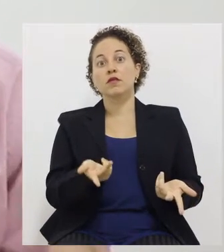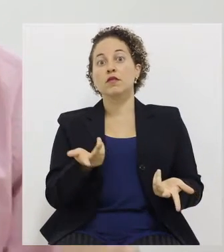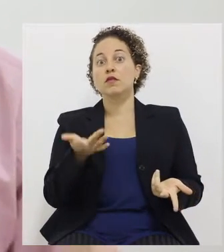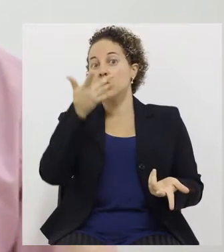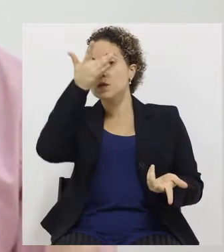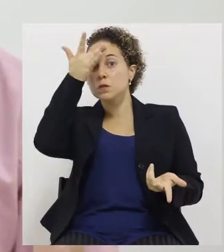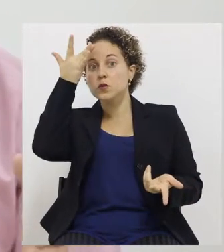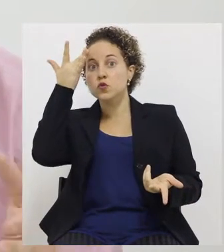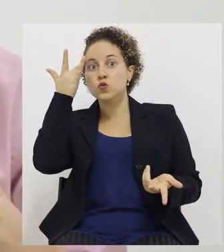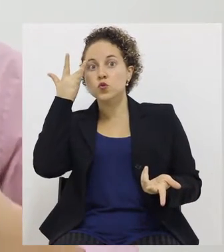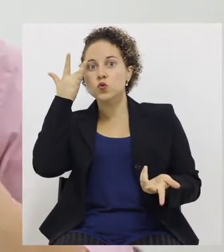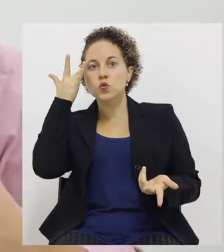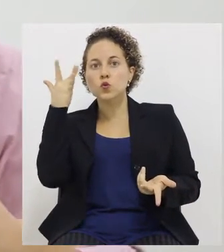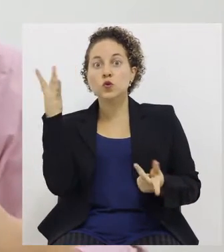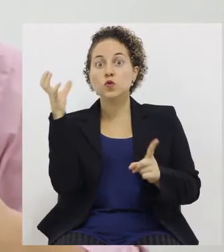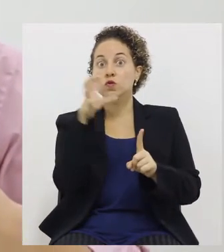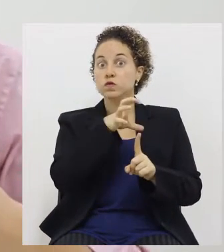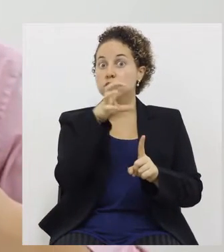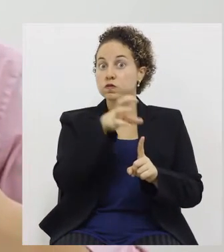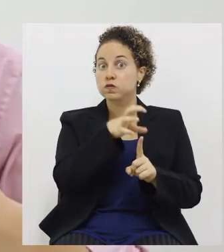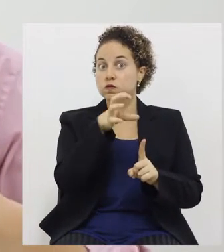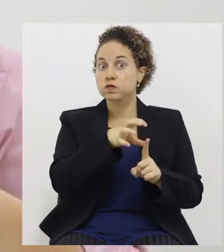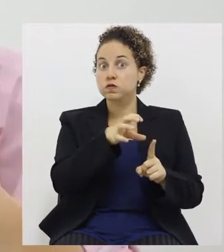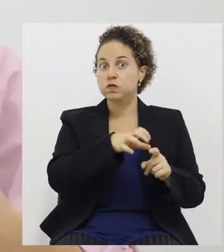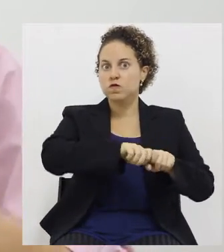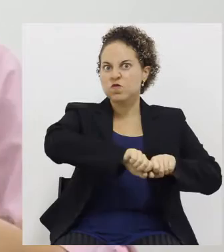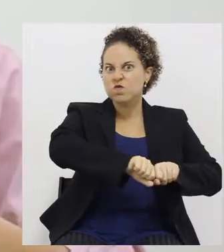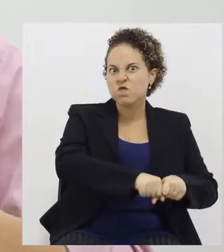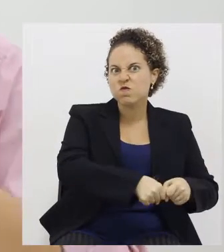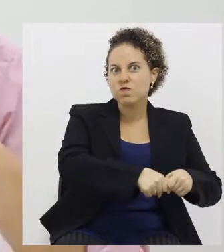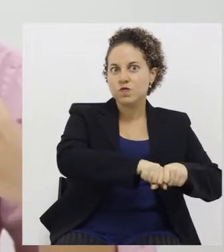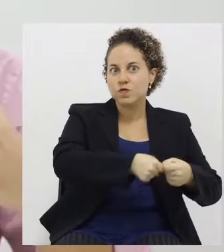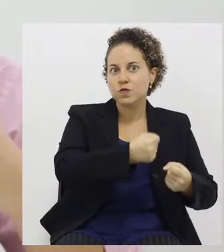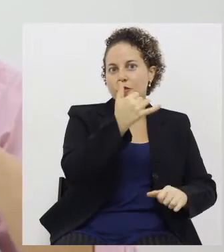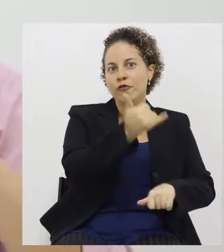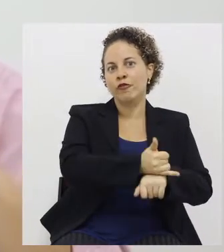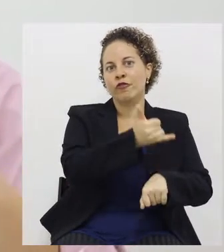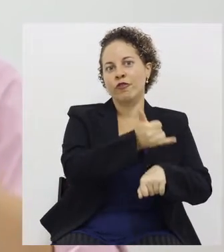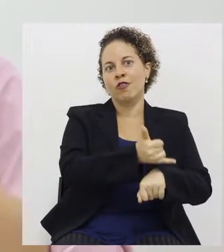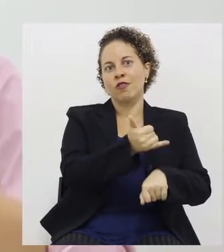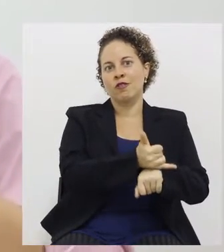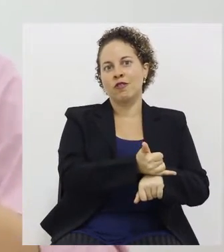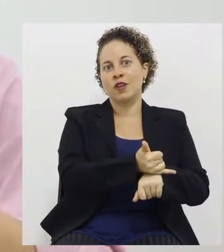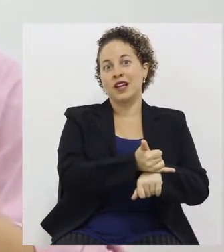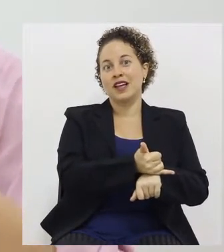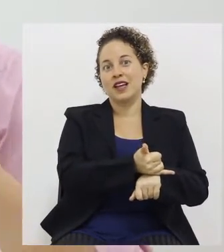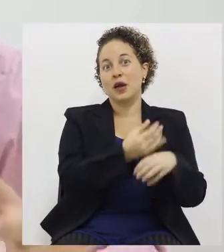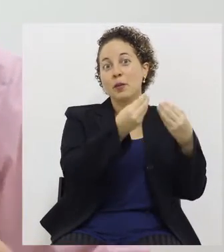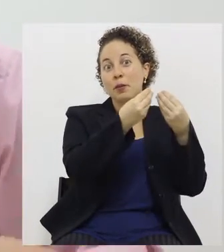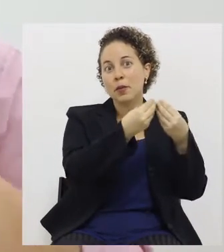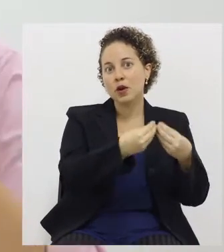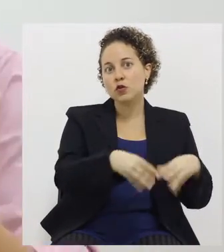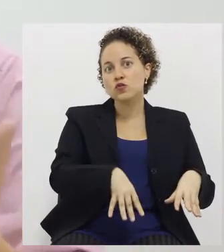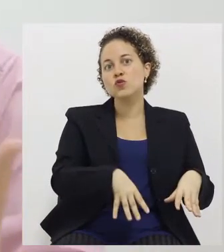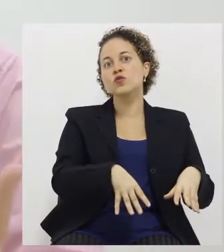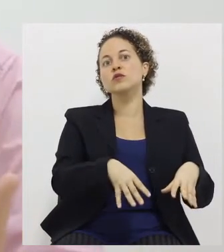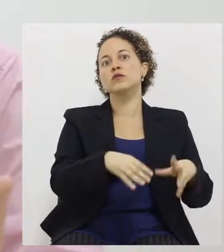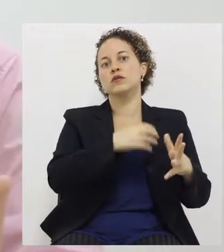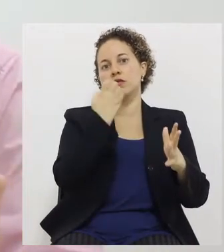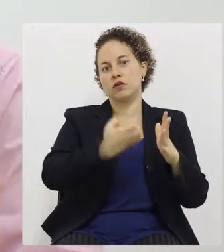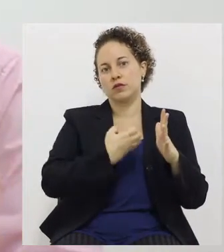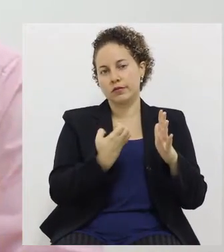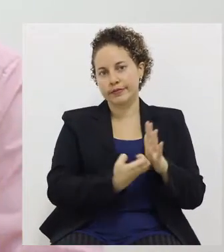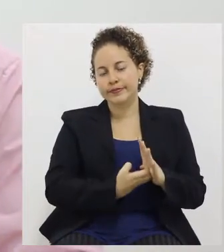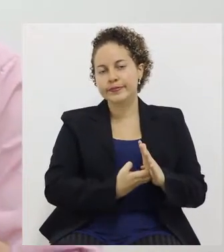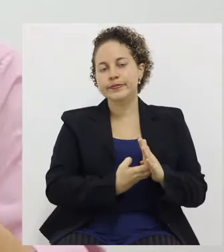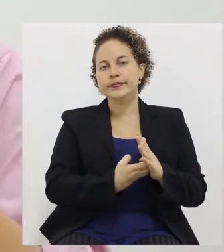quando o indivíduo ele força a ferramenta, força a máquina e dá prejuízos para as